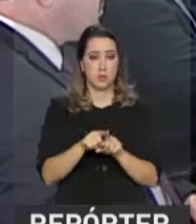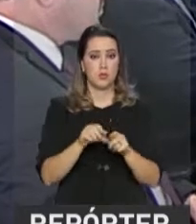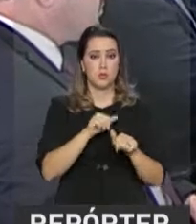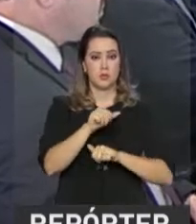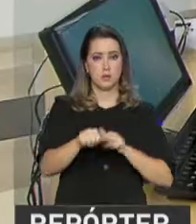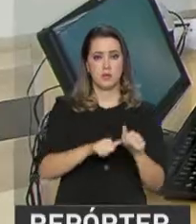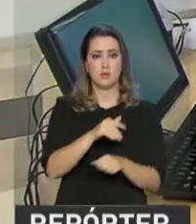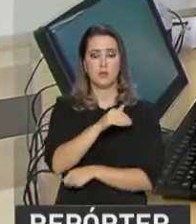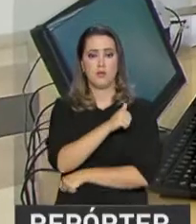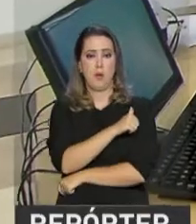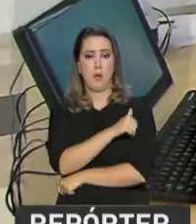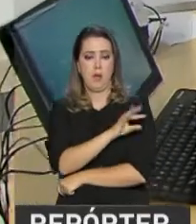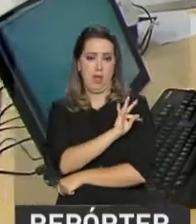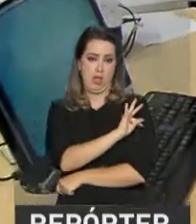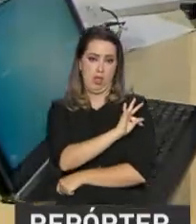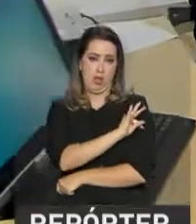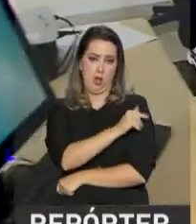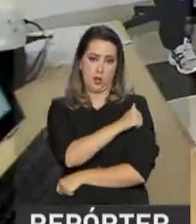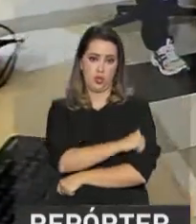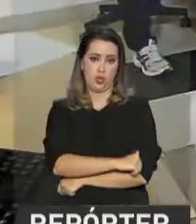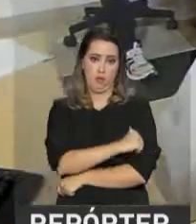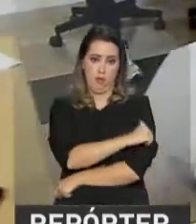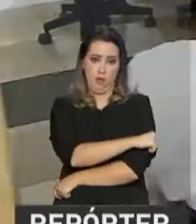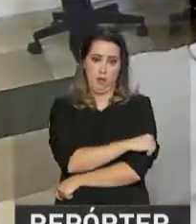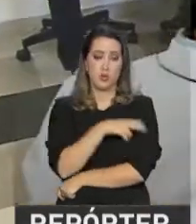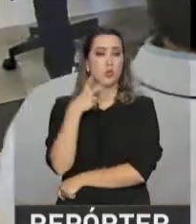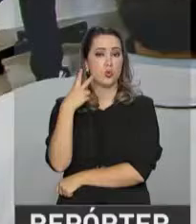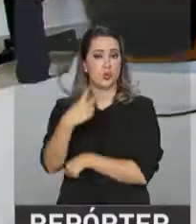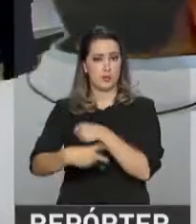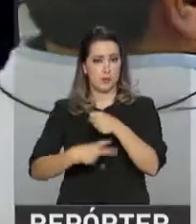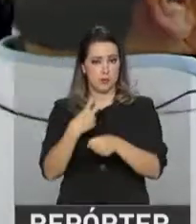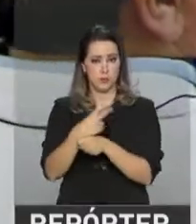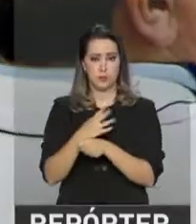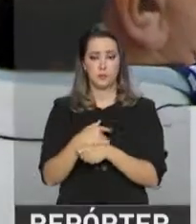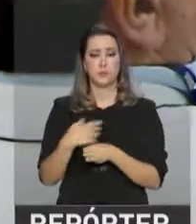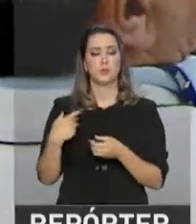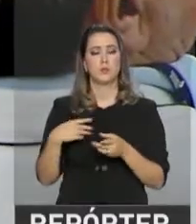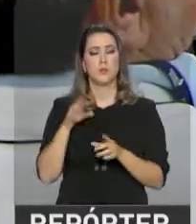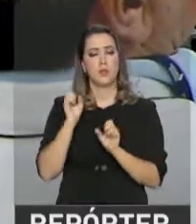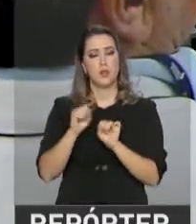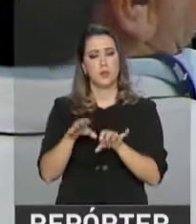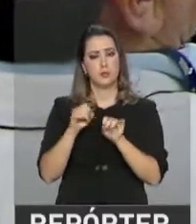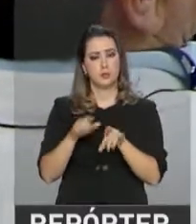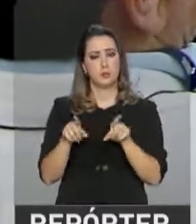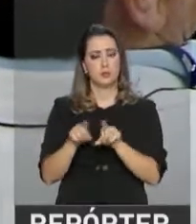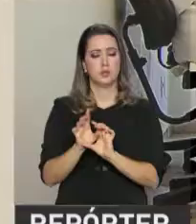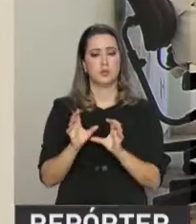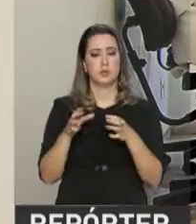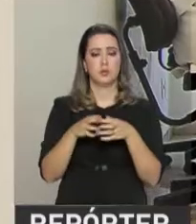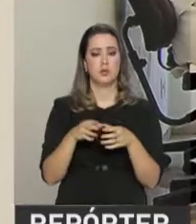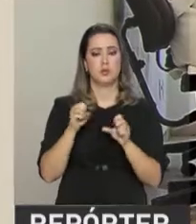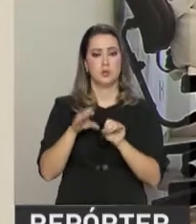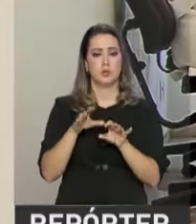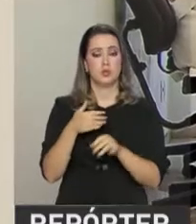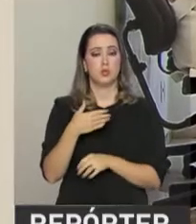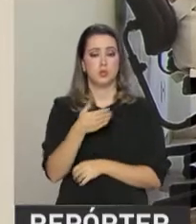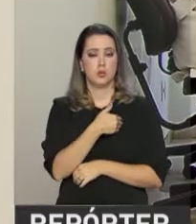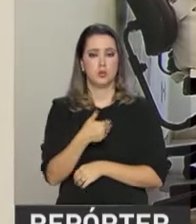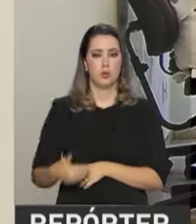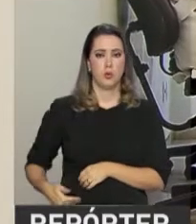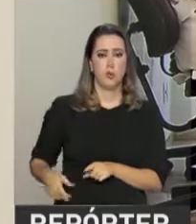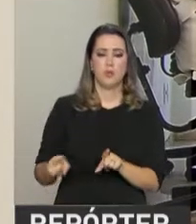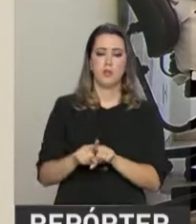enfermagem os cursos terão duração de dois anos e serão ministrados por instituições de ensino públicas e privadas